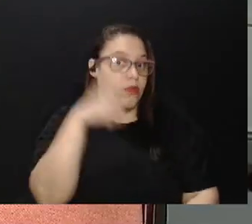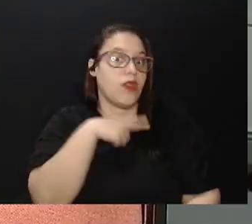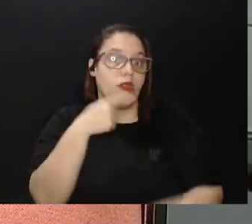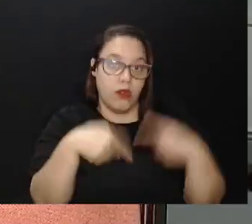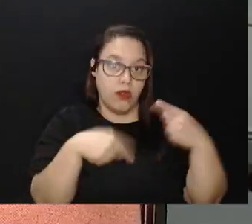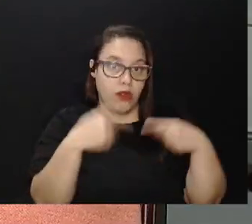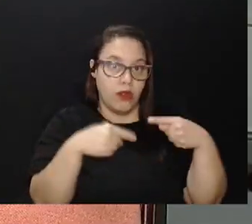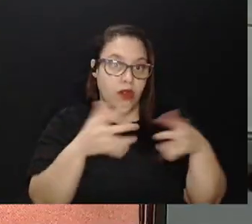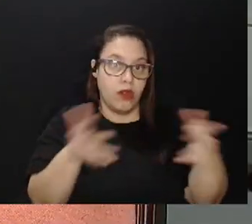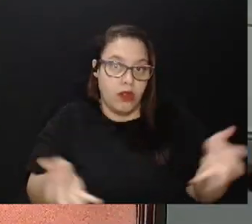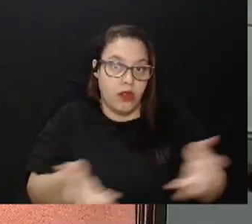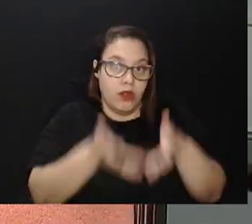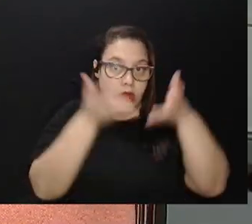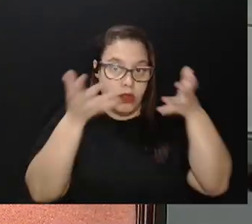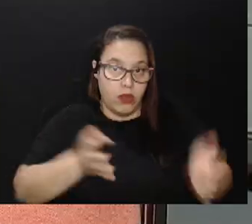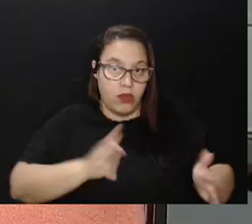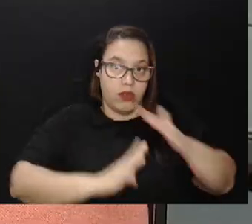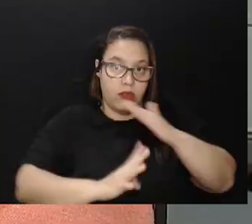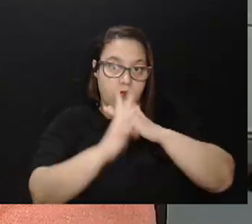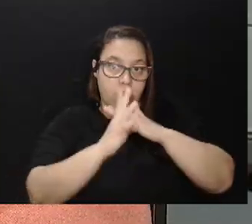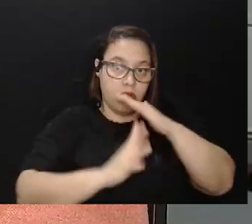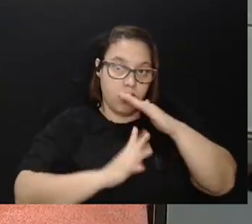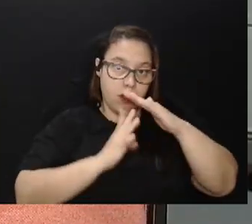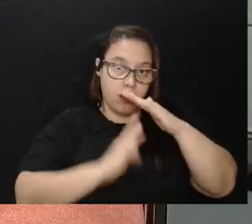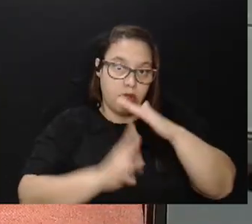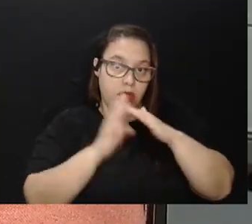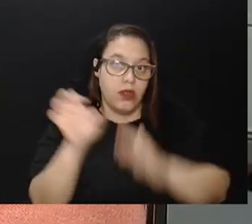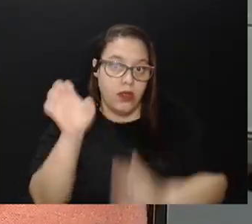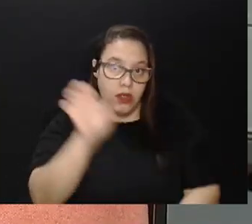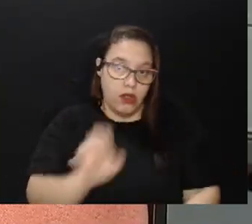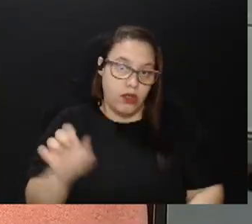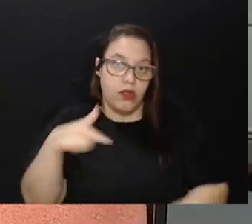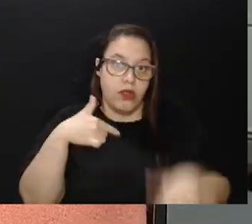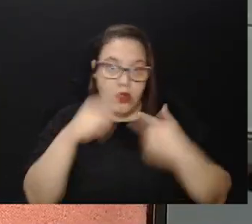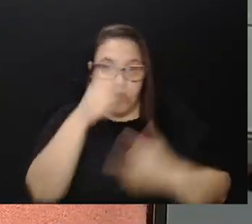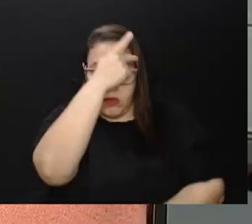imigração de europeus, de trabalhadores europeus, né?